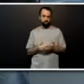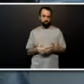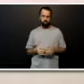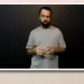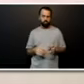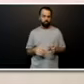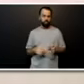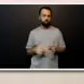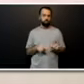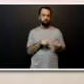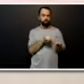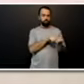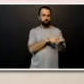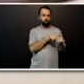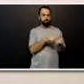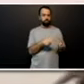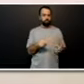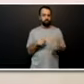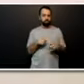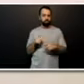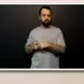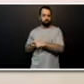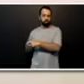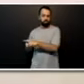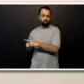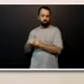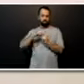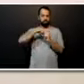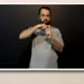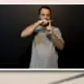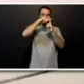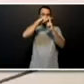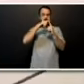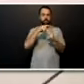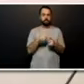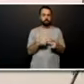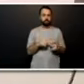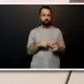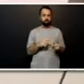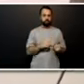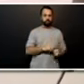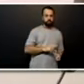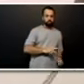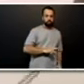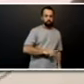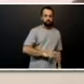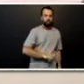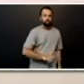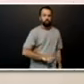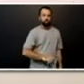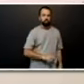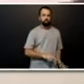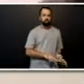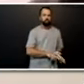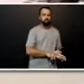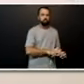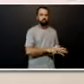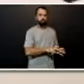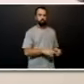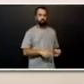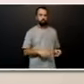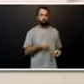temperaturas positivas e negativas. O que é amplitude